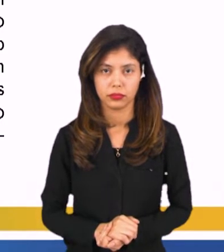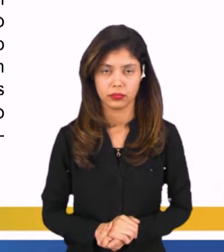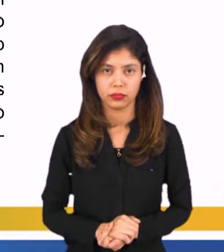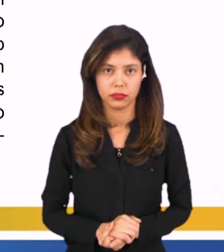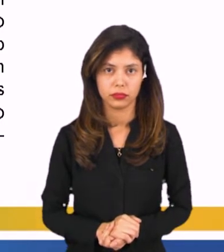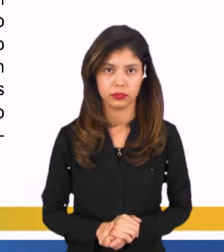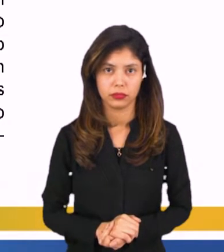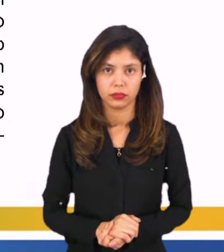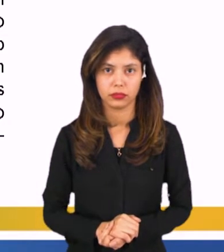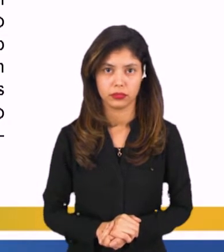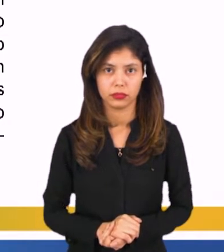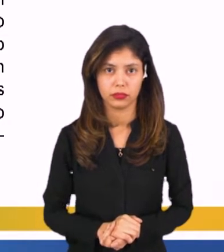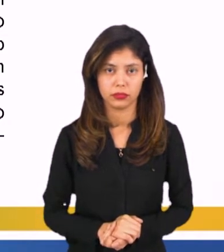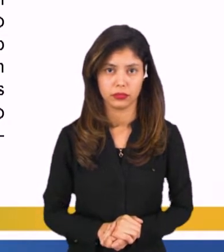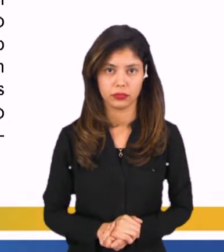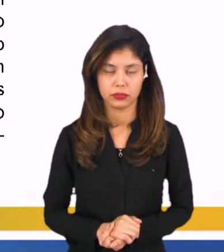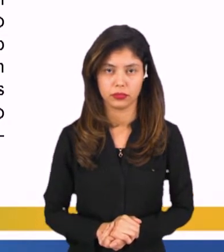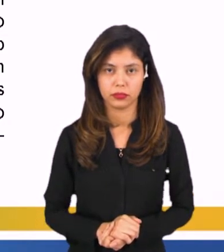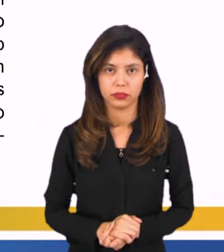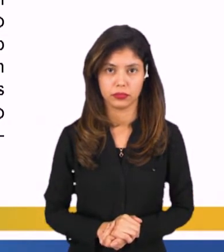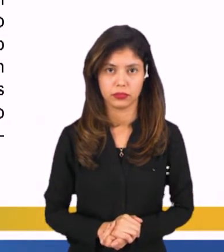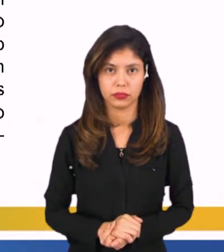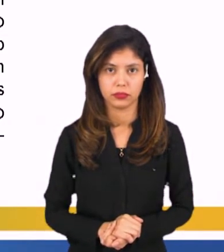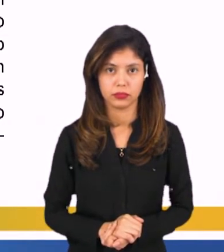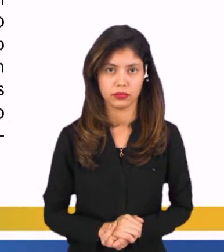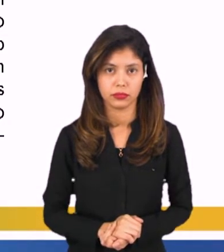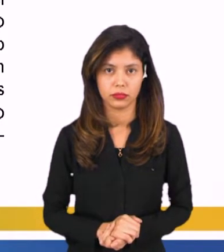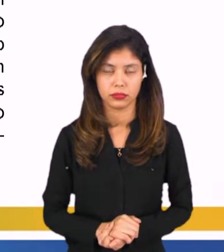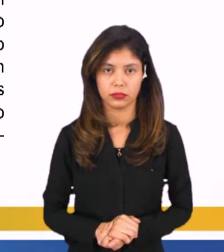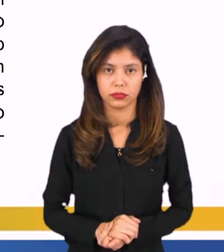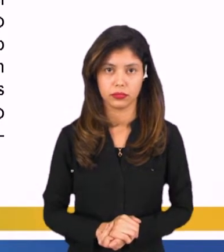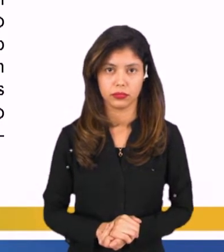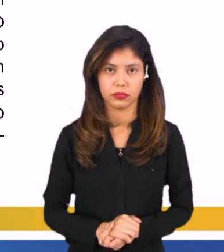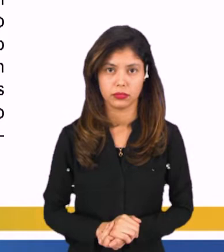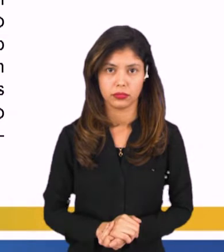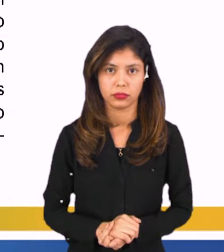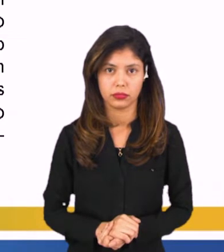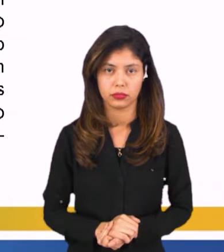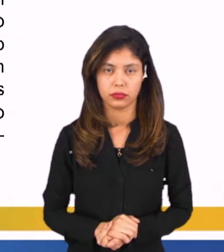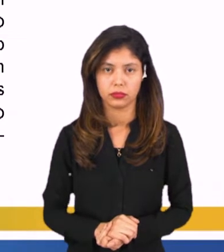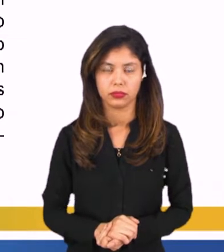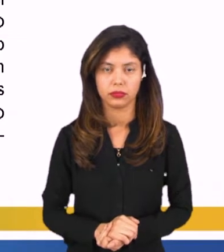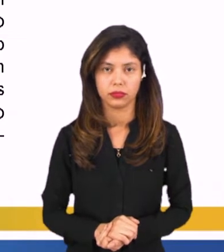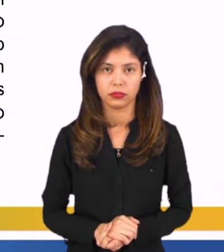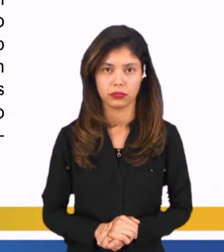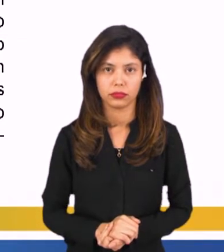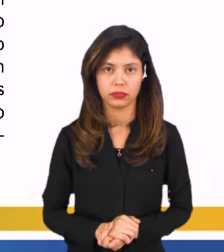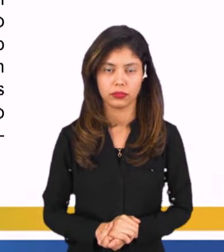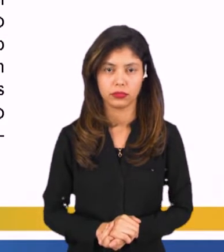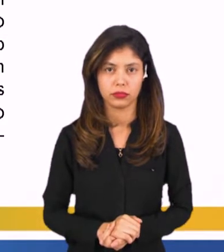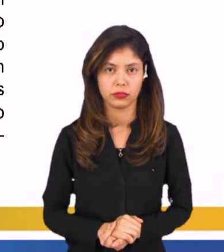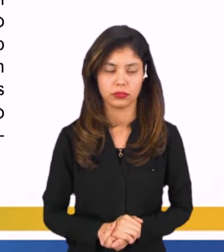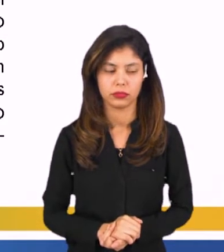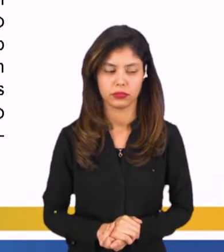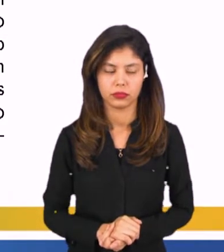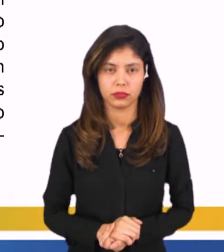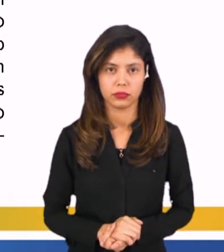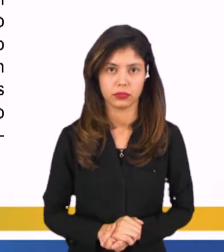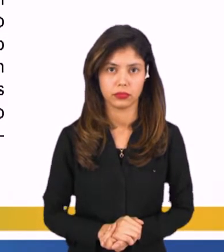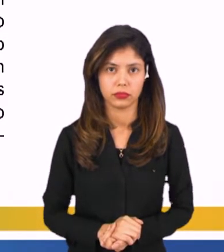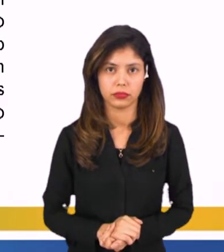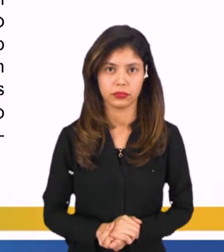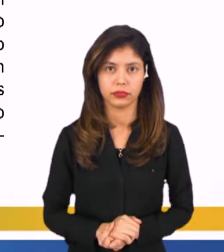lucha contra el poder político en la región. Luego de ser perseguido por el presidente